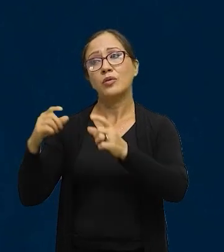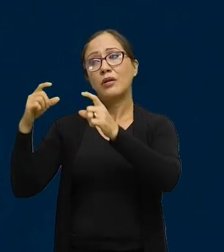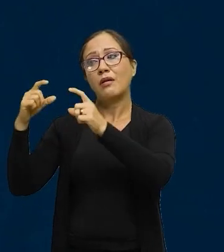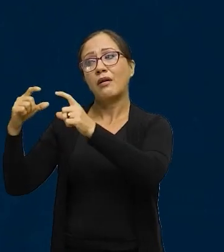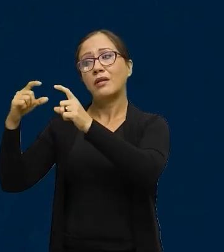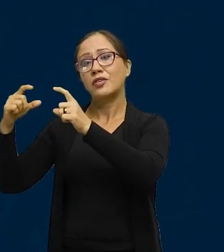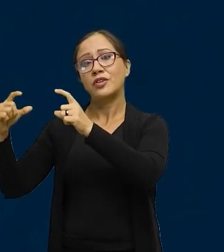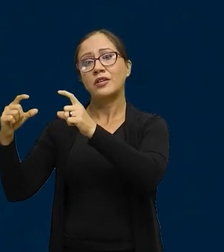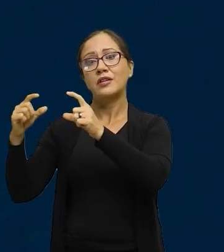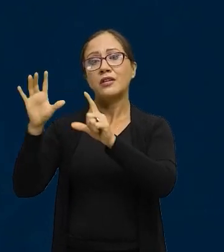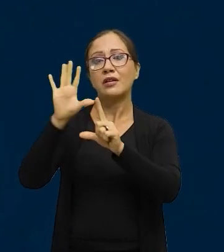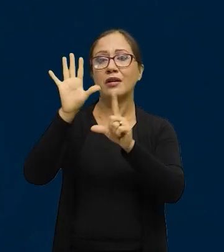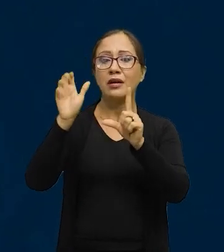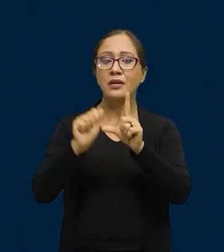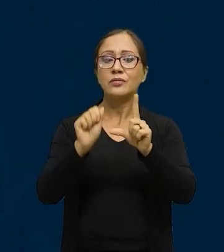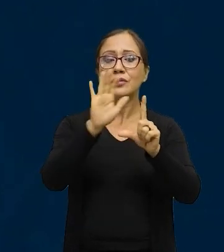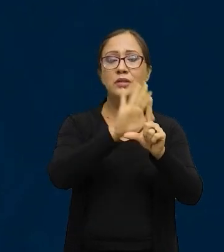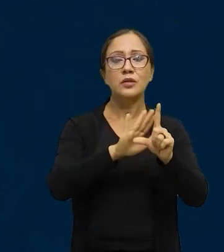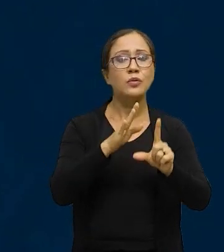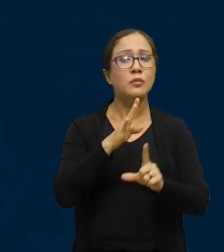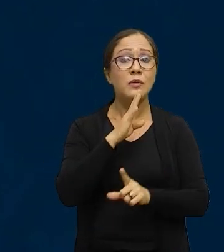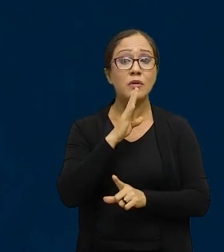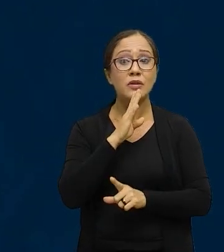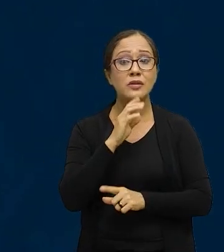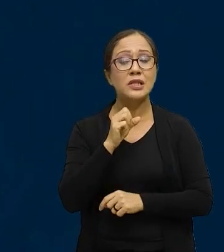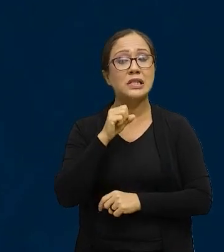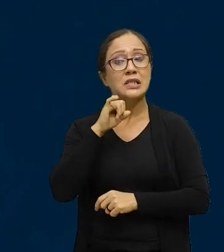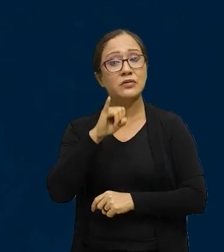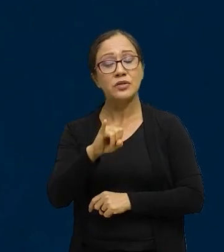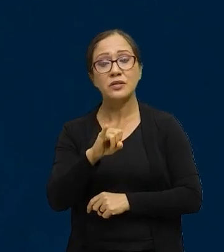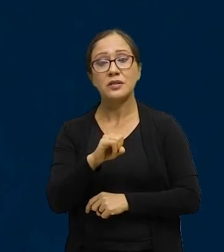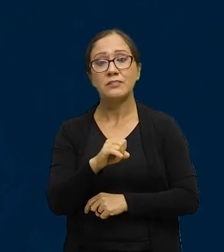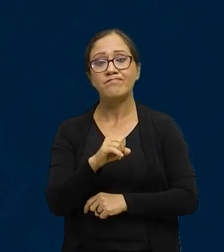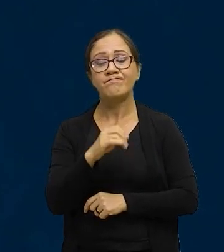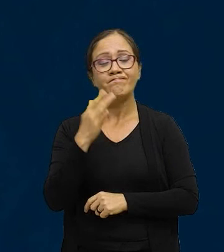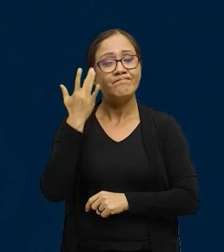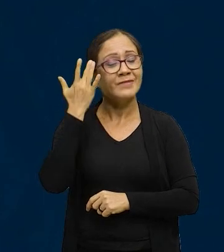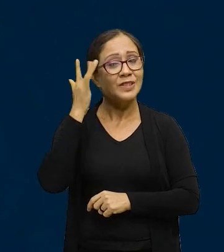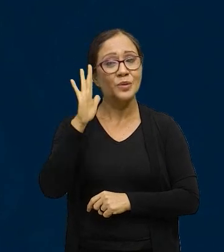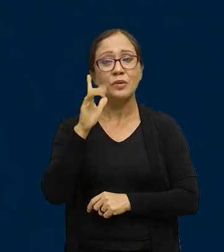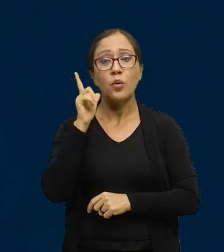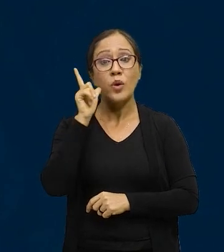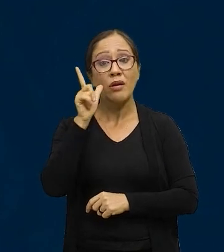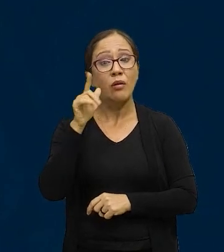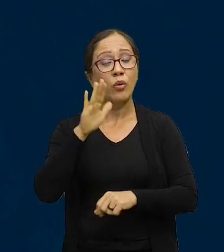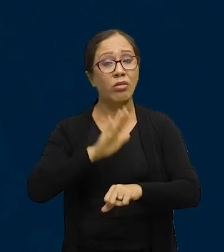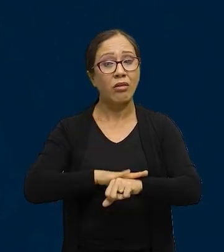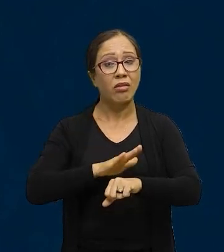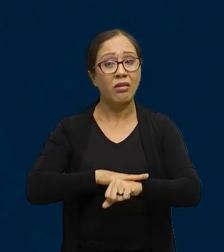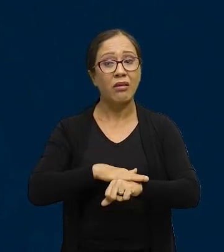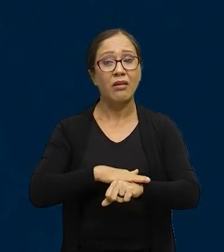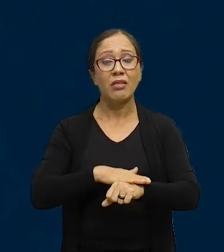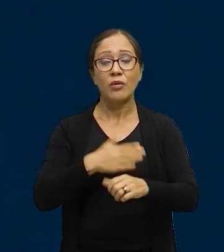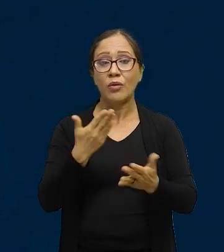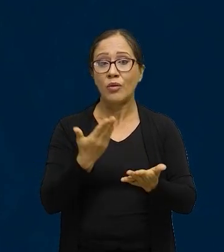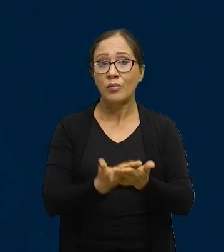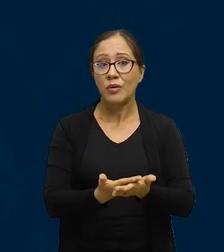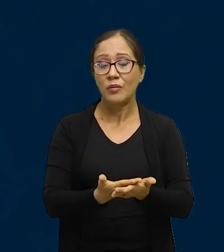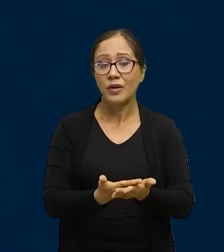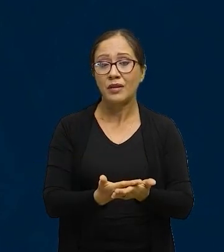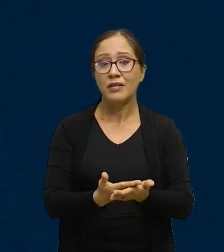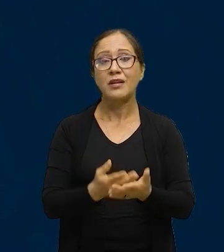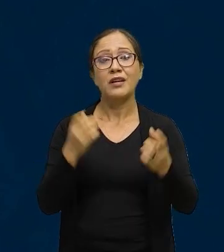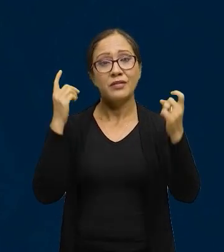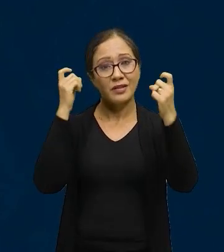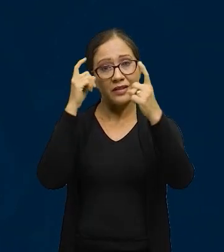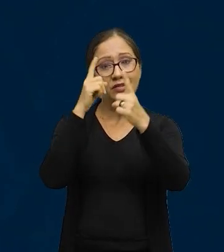ou charge? Acabei de dizer, se não souber o que está acontecendo no momento, vai ficar difícil. Então, esse